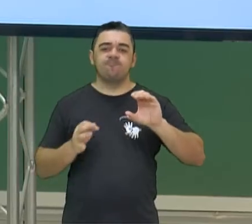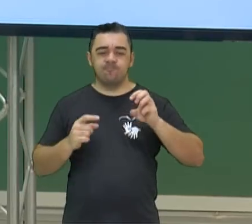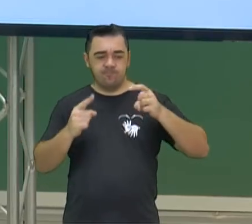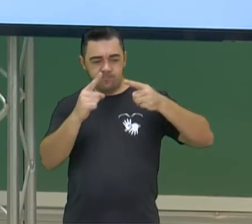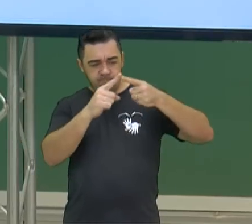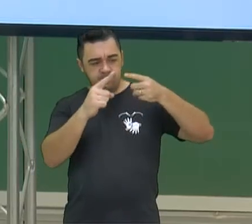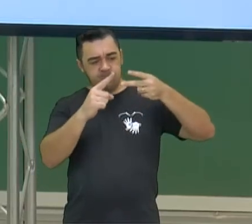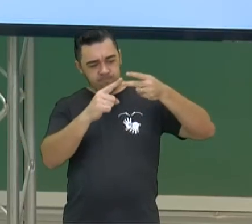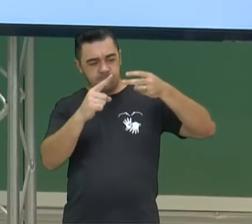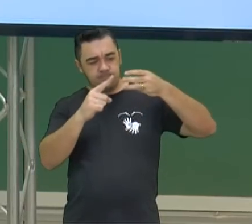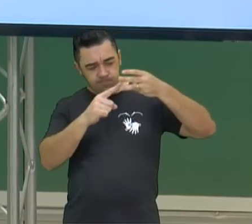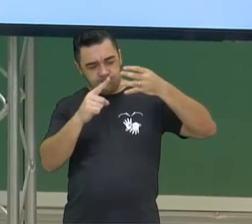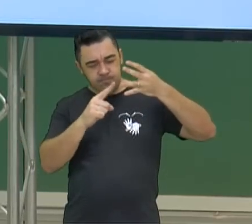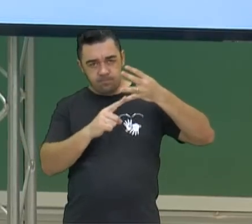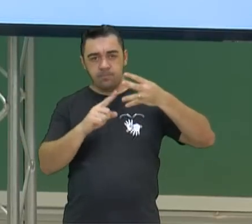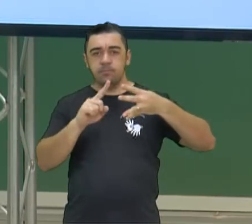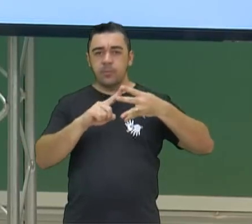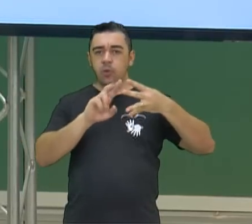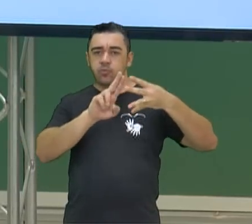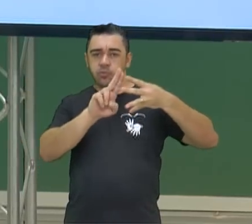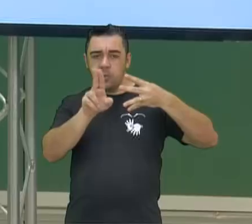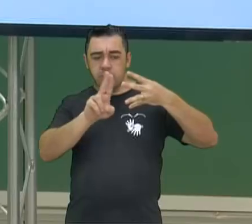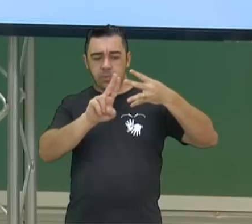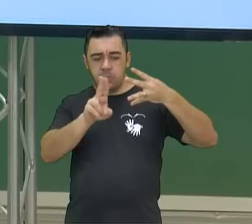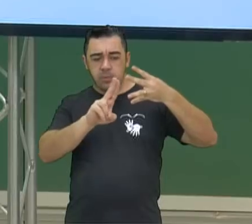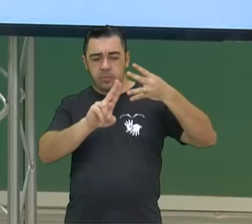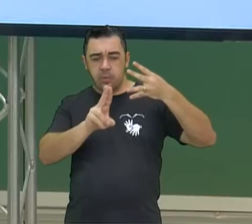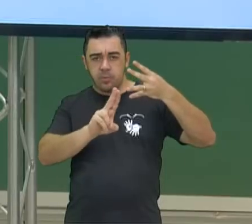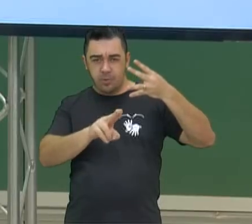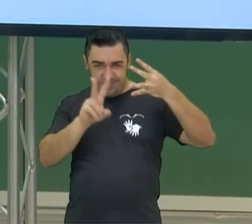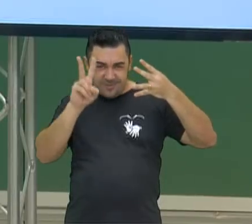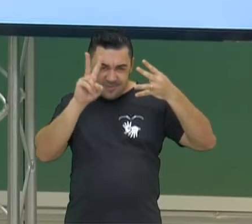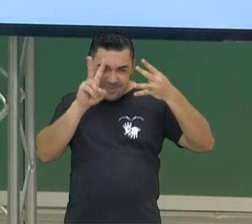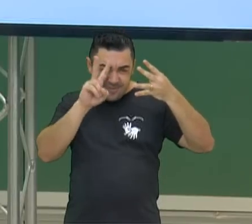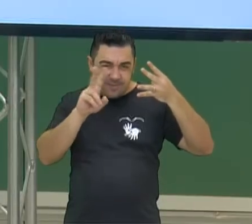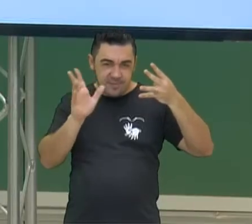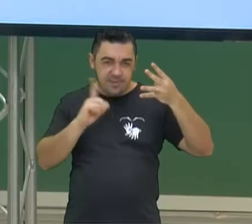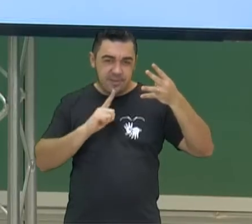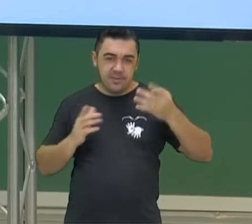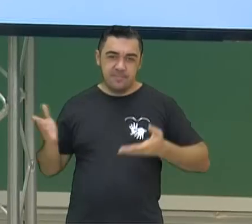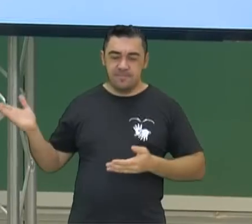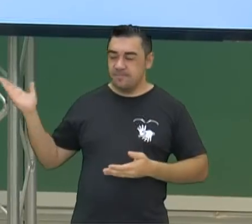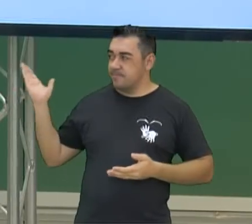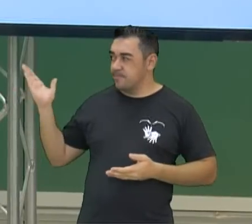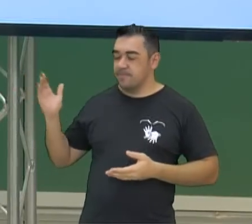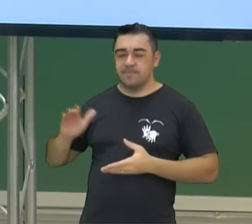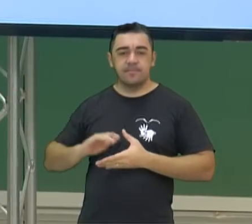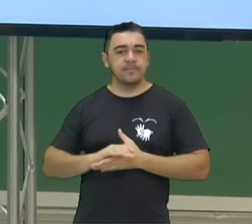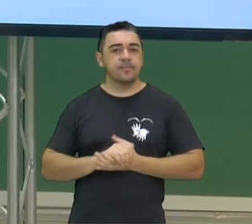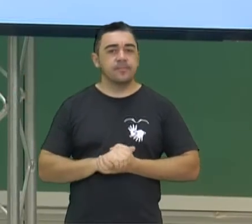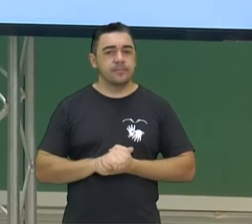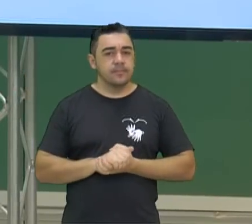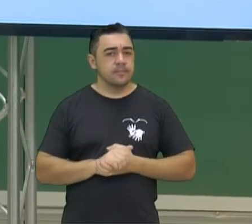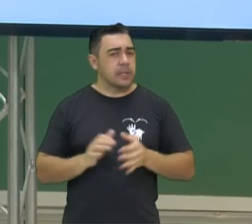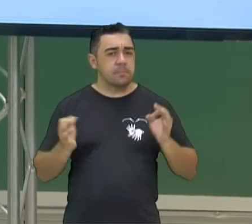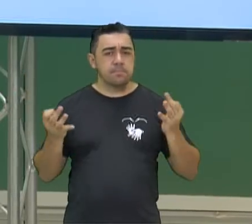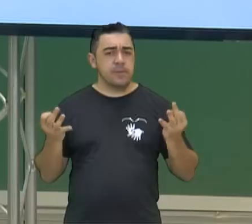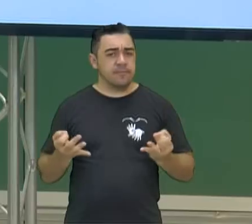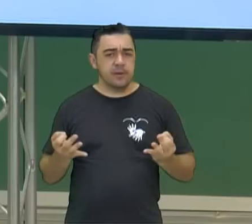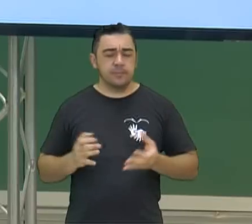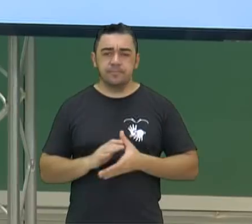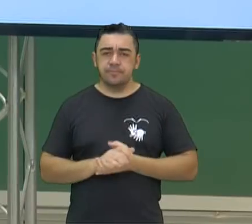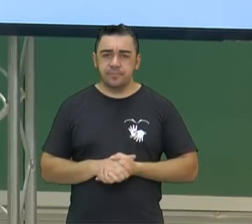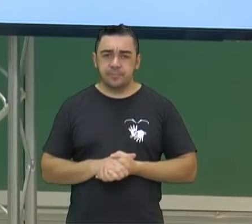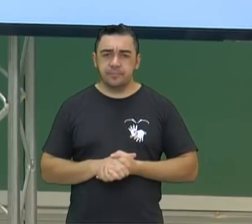estão corretas. O highline e o trickline, o longline e o waterline. Perfeito,